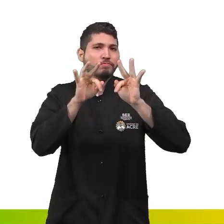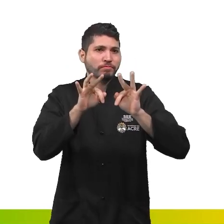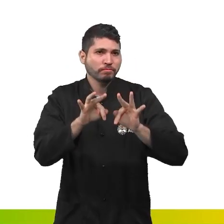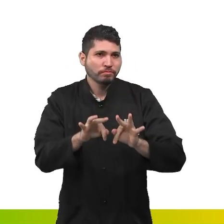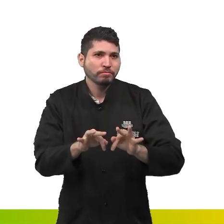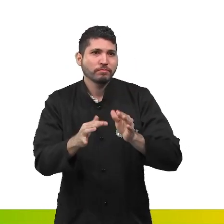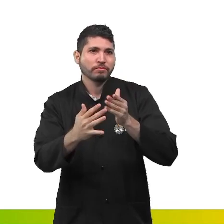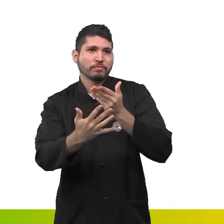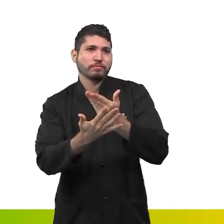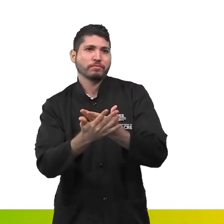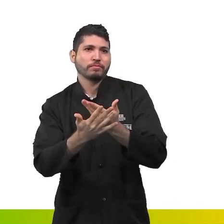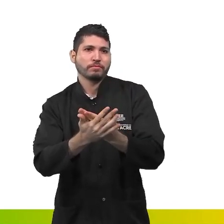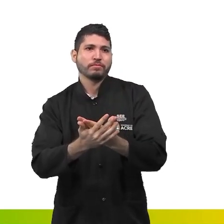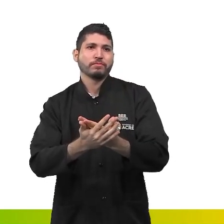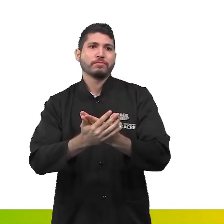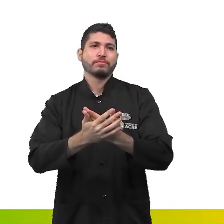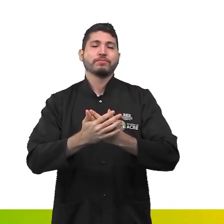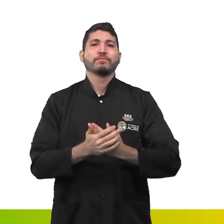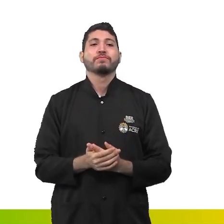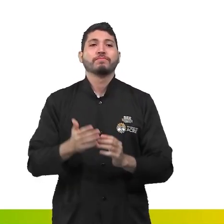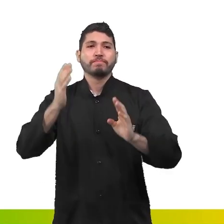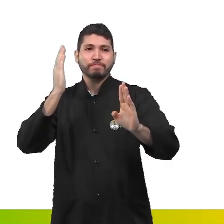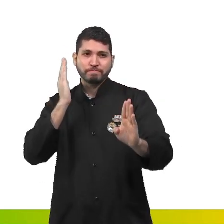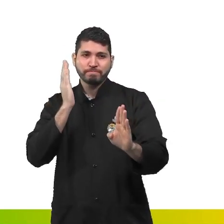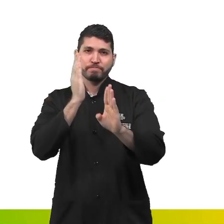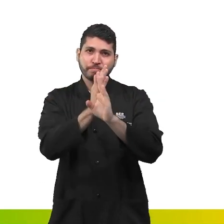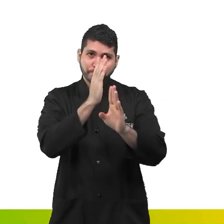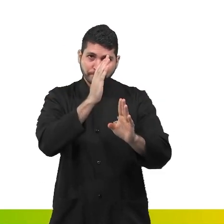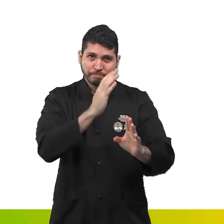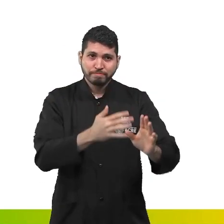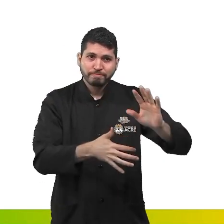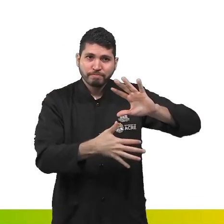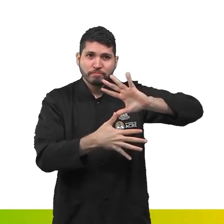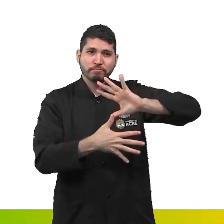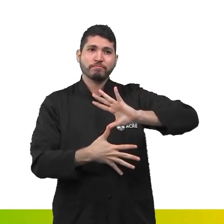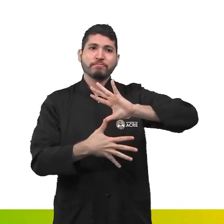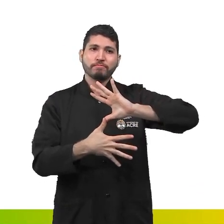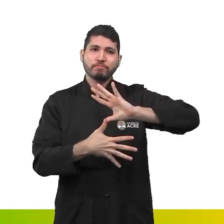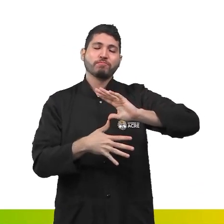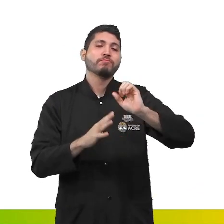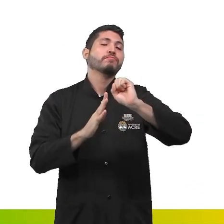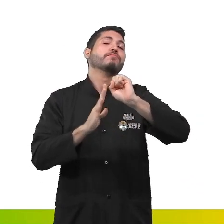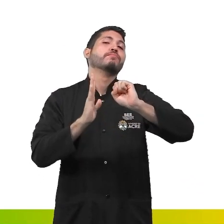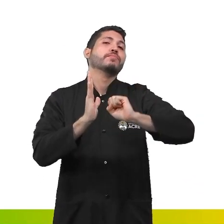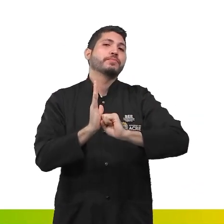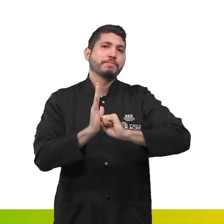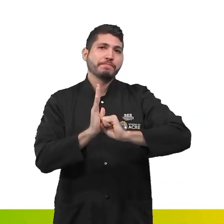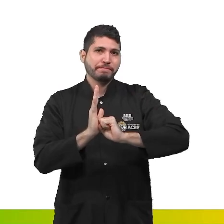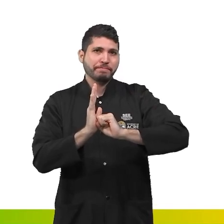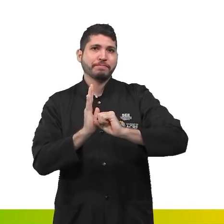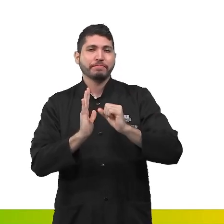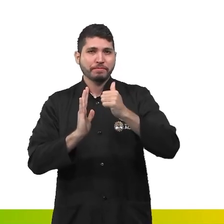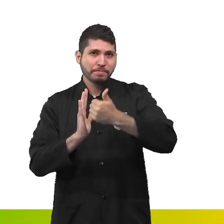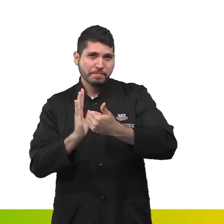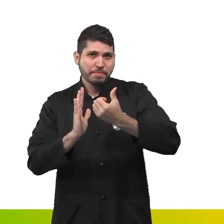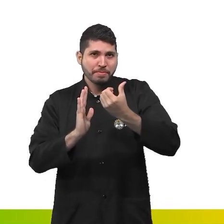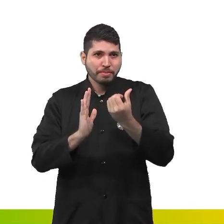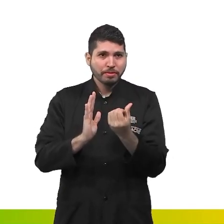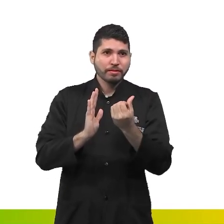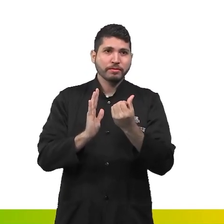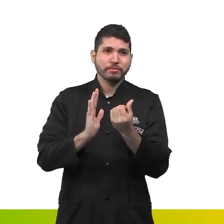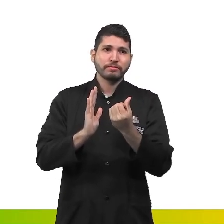modo. A descoberta das Américas, no século XVI, sempre